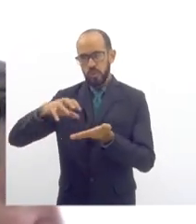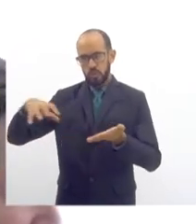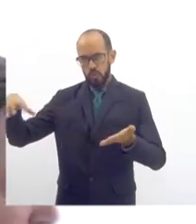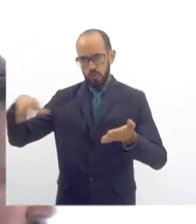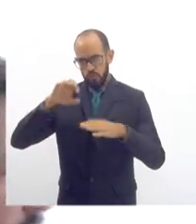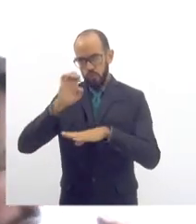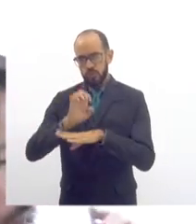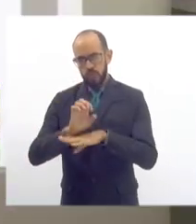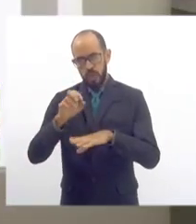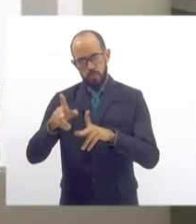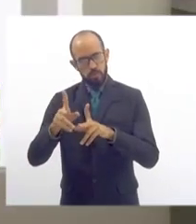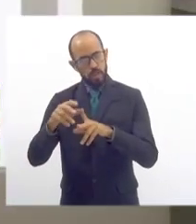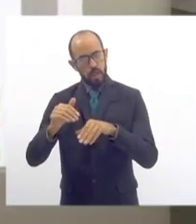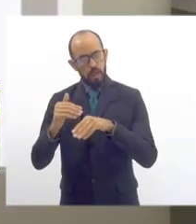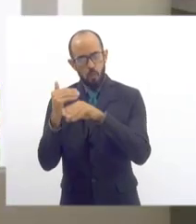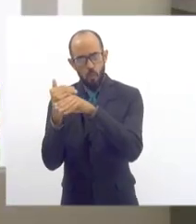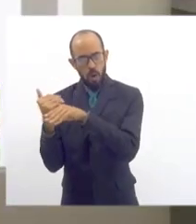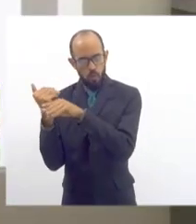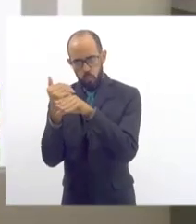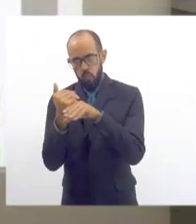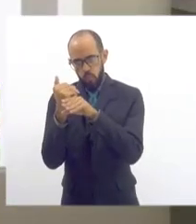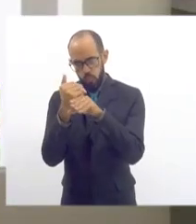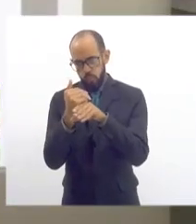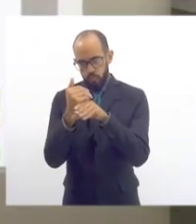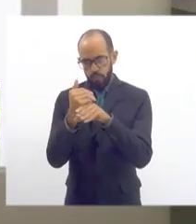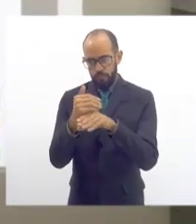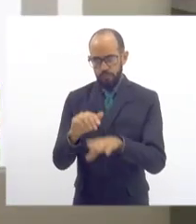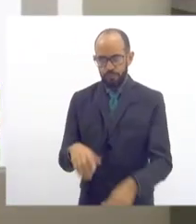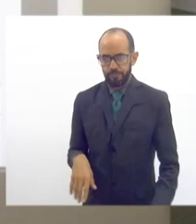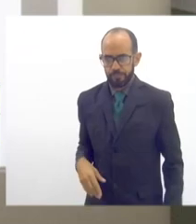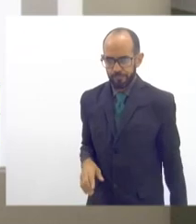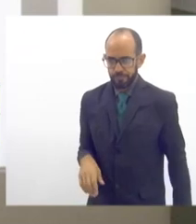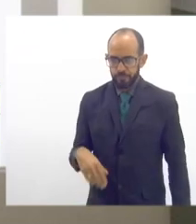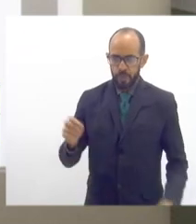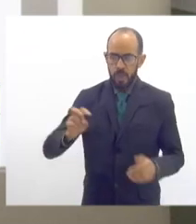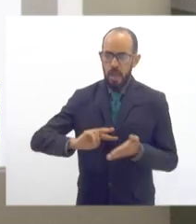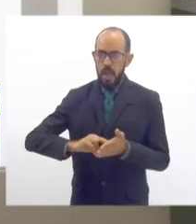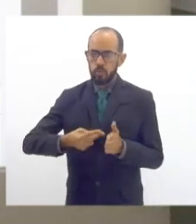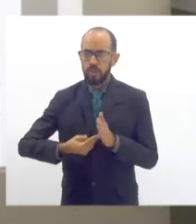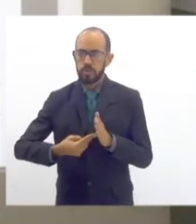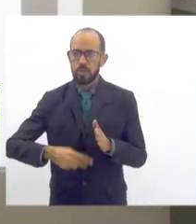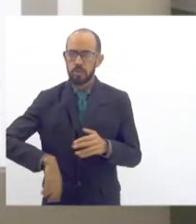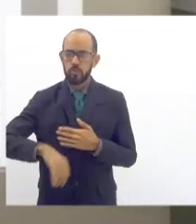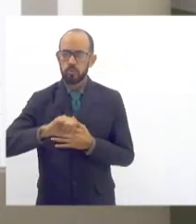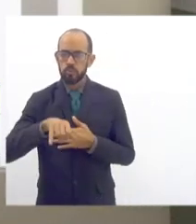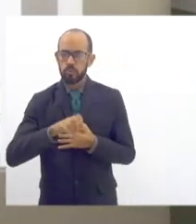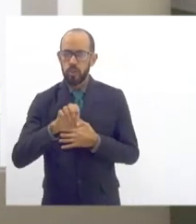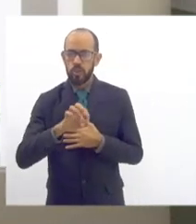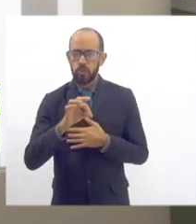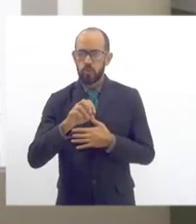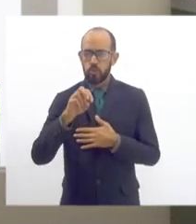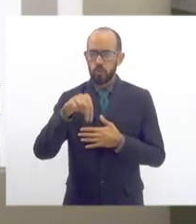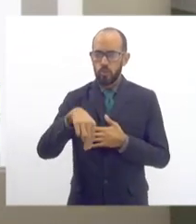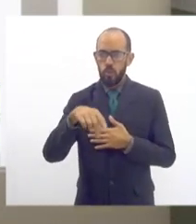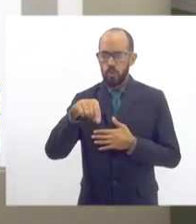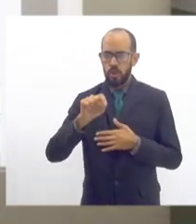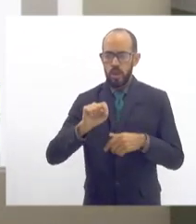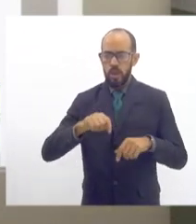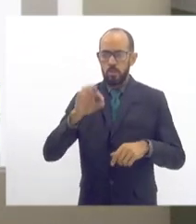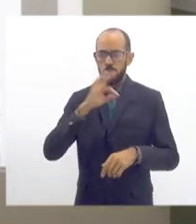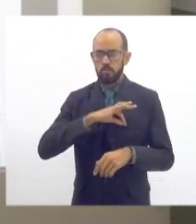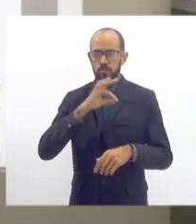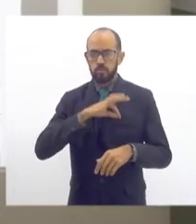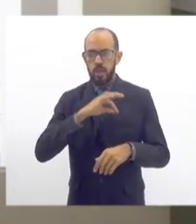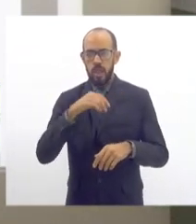gente está junto com todo mundo. A atualização do GETON, que é uma gratificação para atividades exercidas que